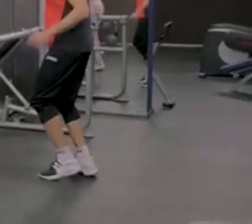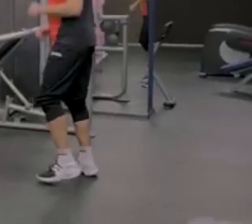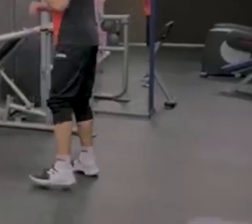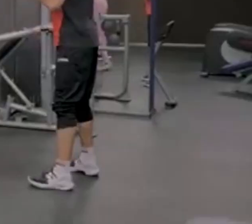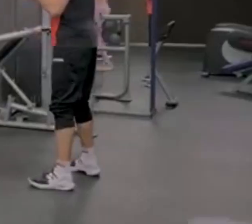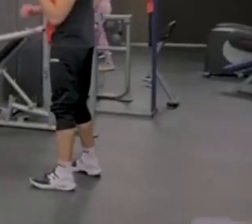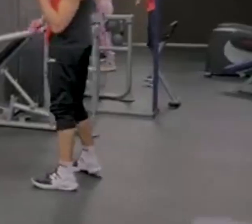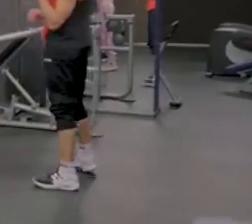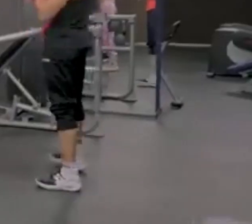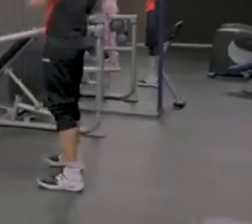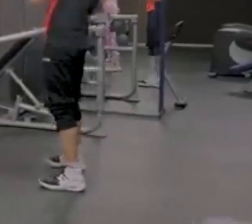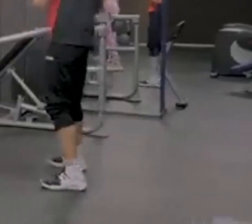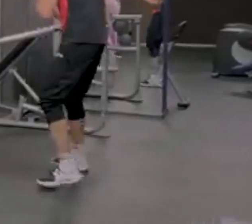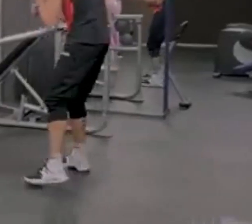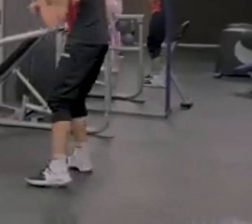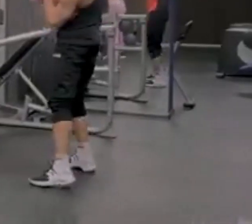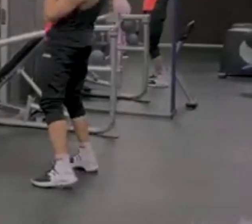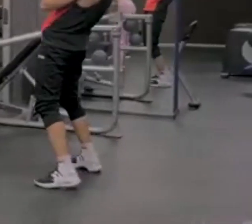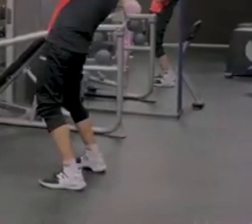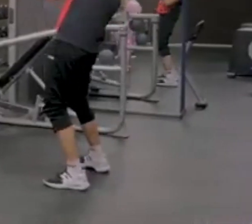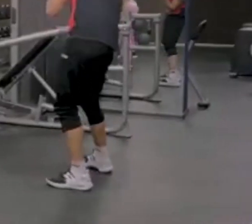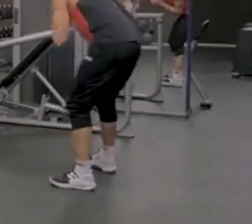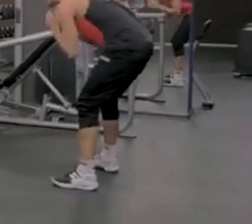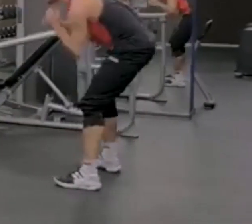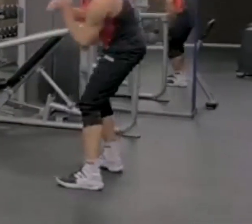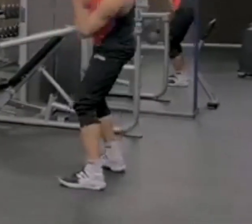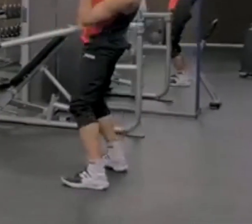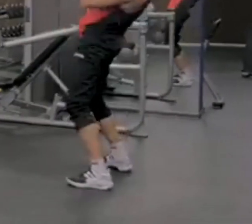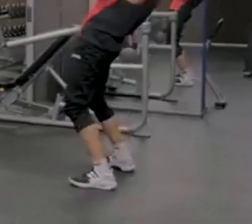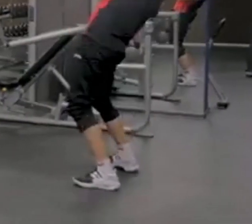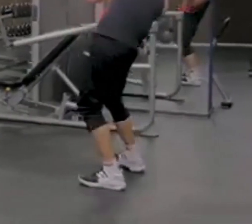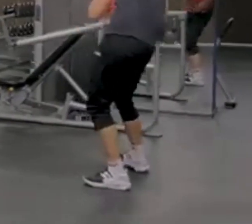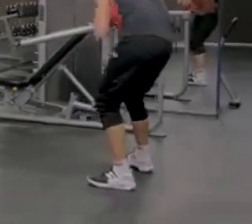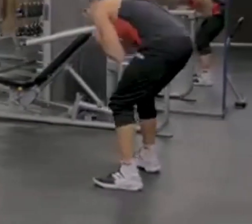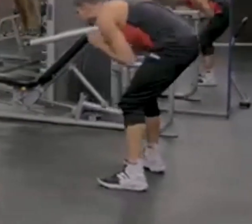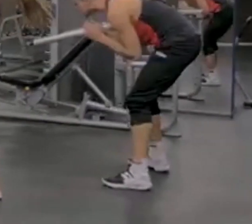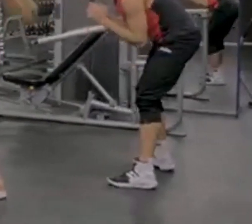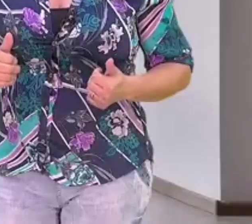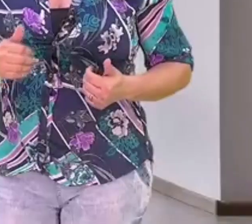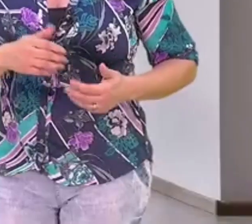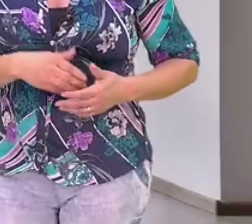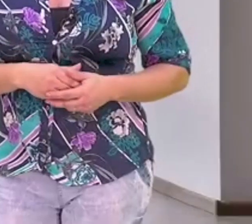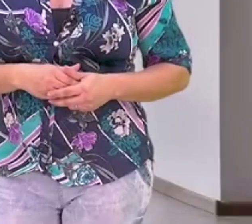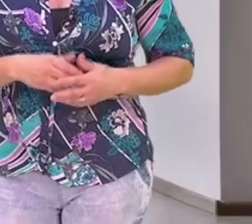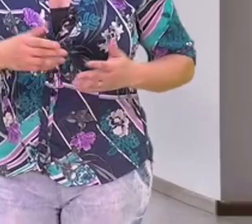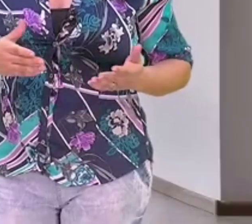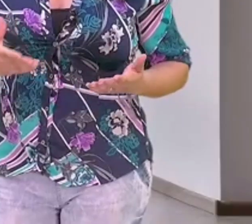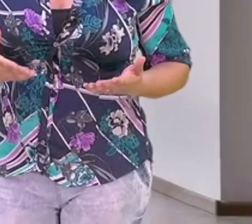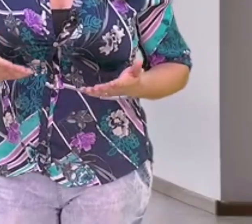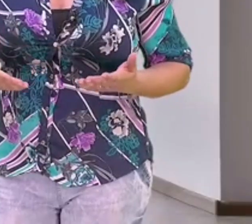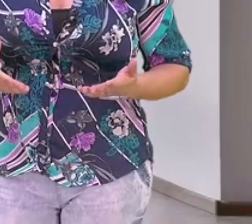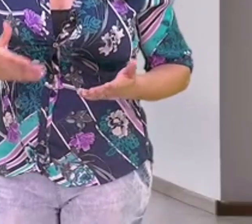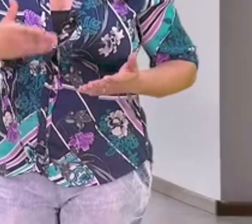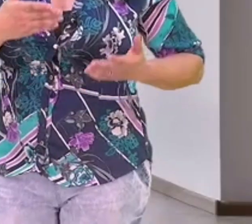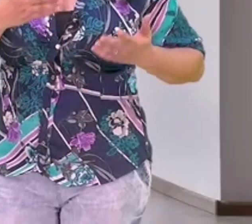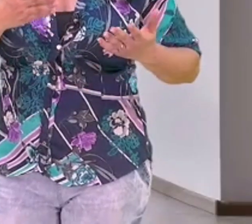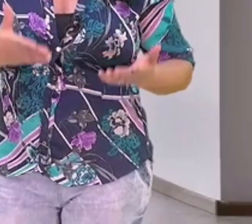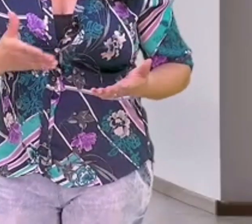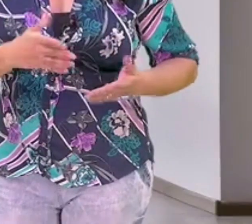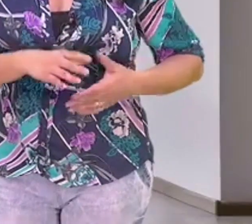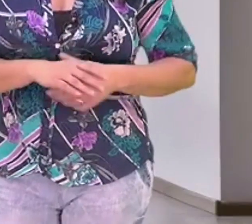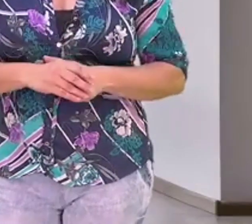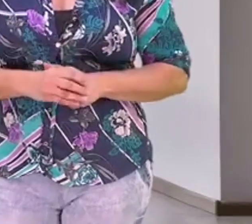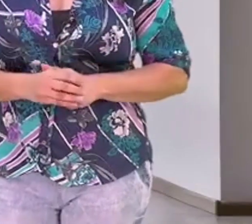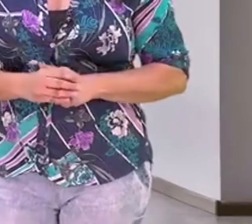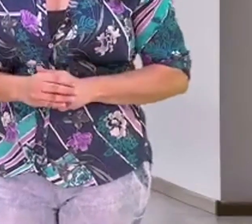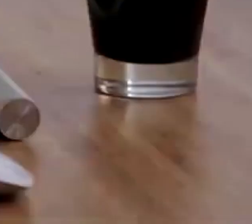discutir estratégias para combater o sedentarismo, com a promoção de hábitos ativos e a conscientização sobre os